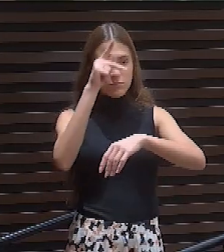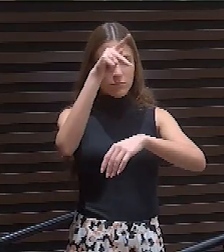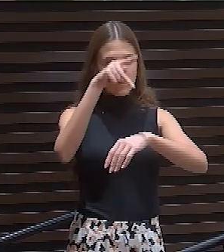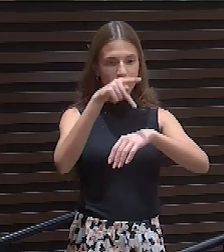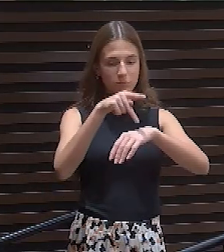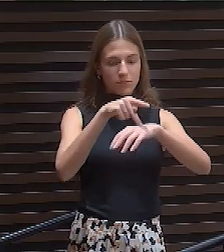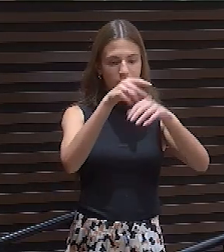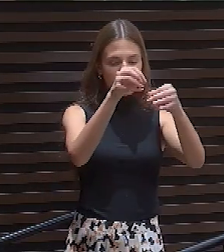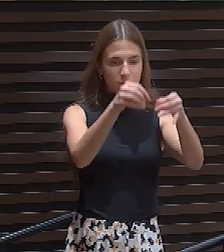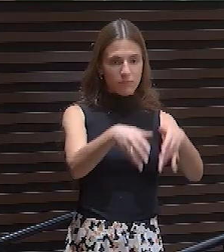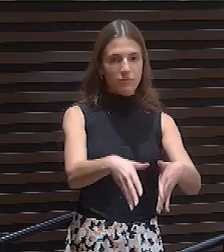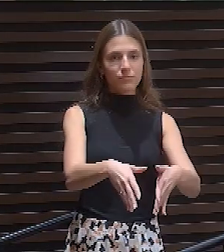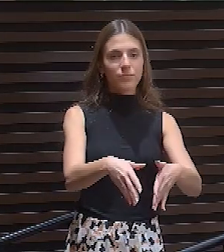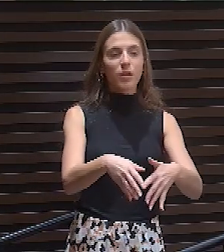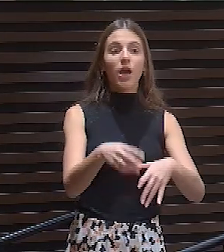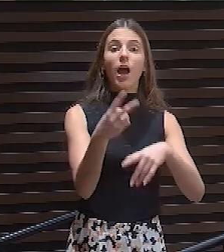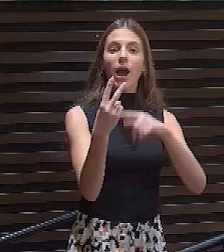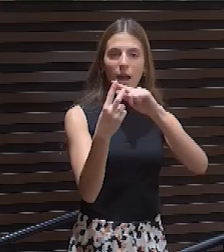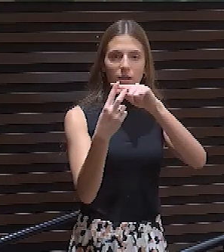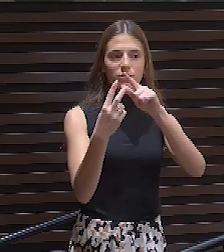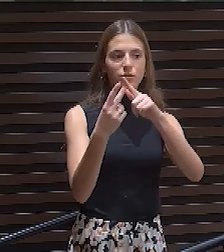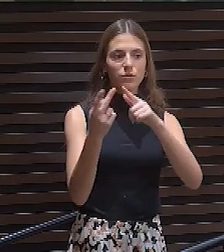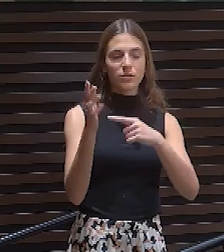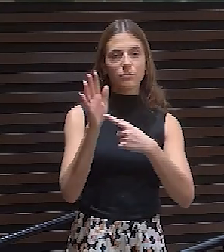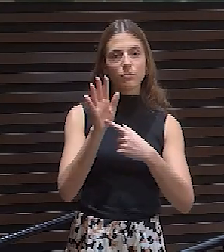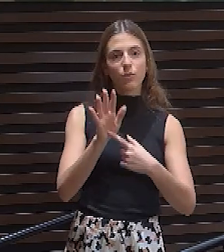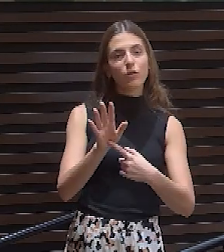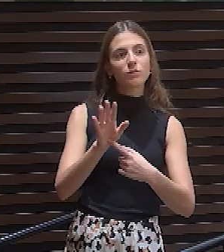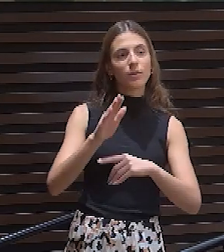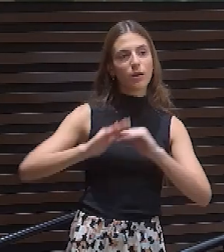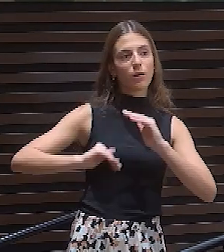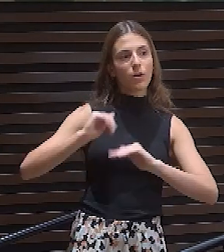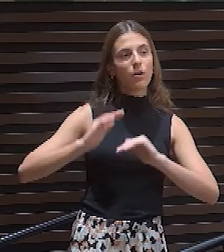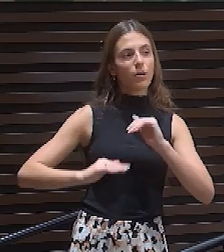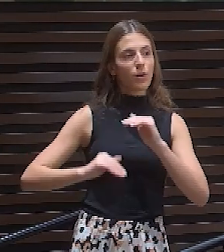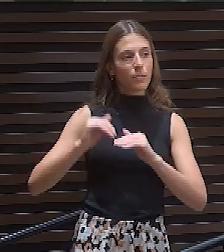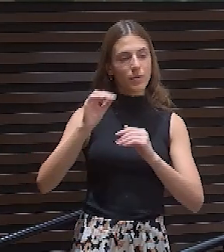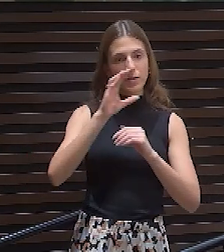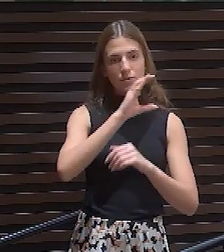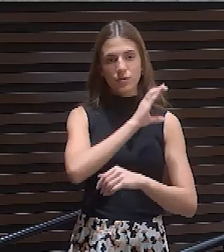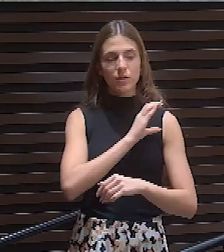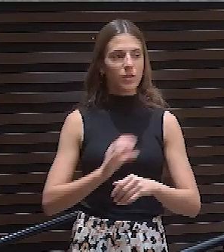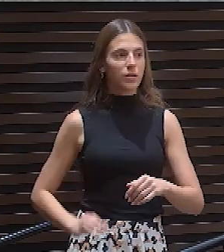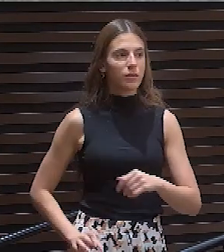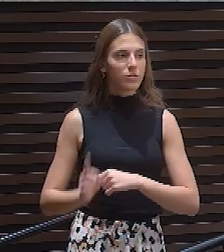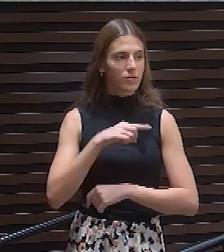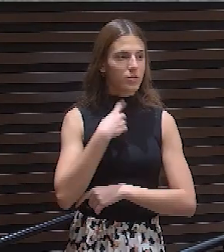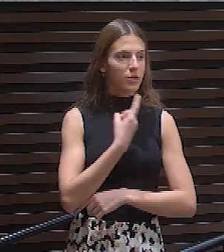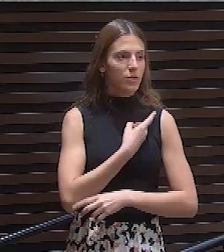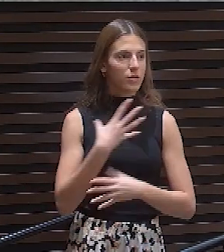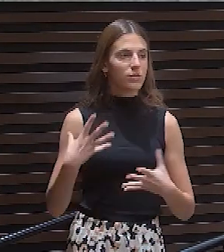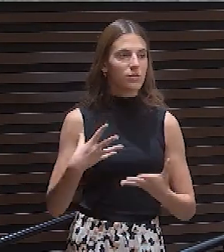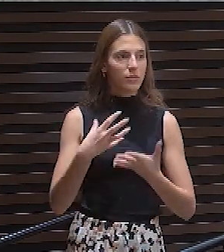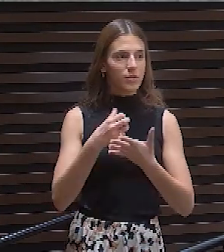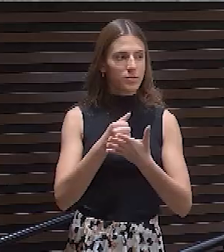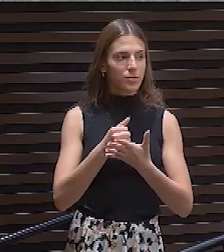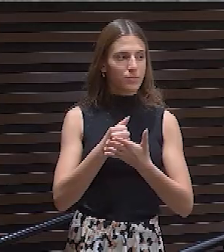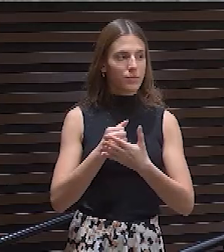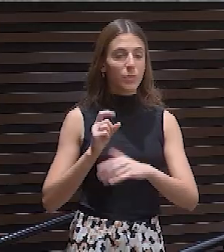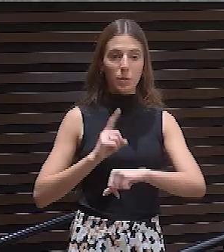Ambas apontam para a obra de Cristo em nossa redenção, na nossa morte com Ele e na